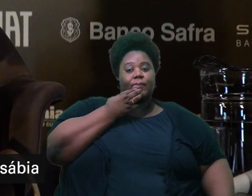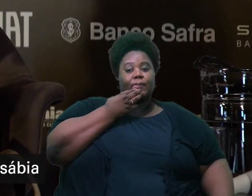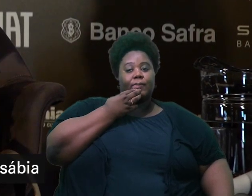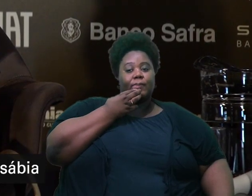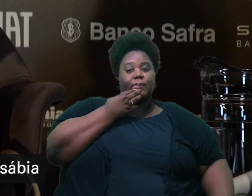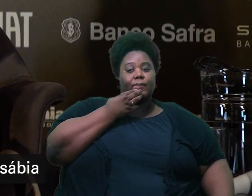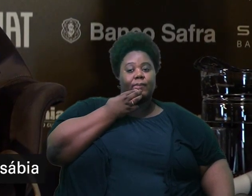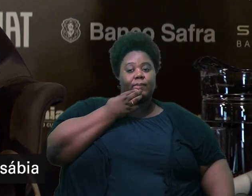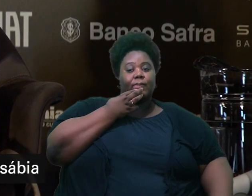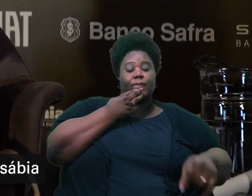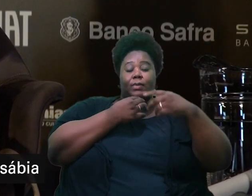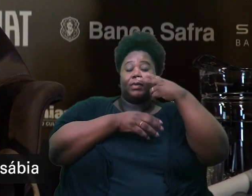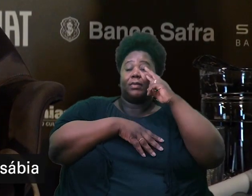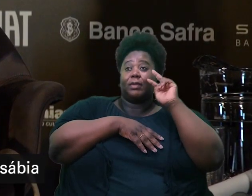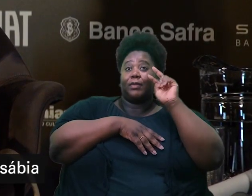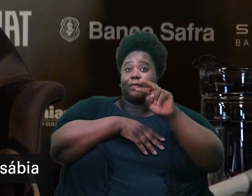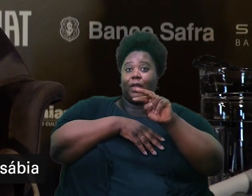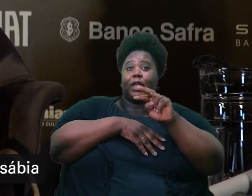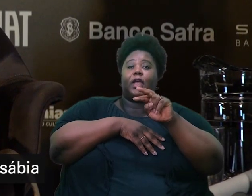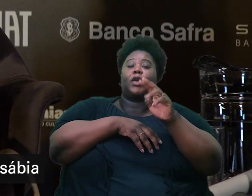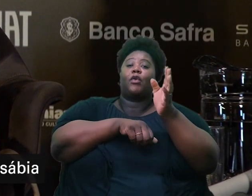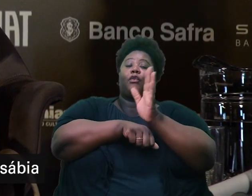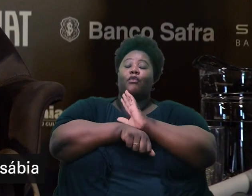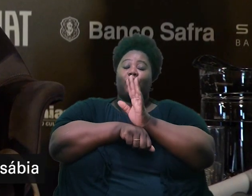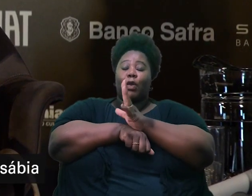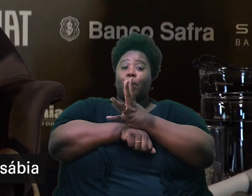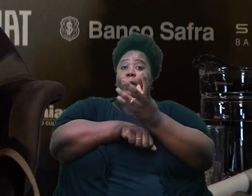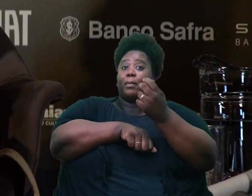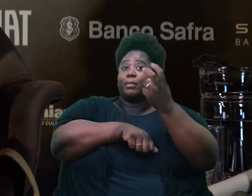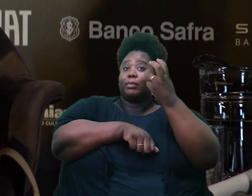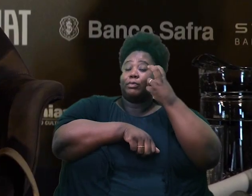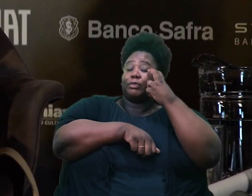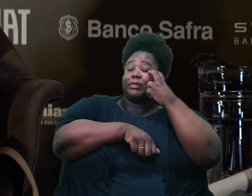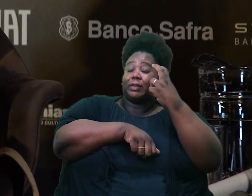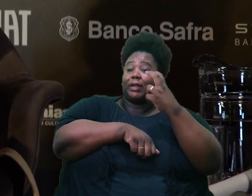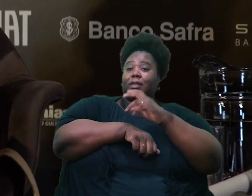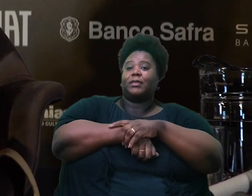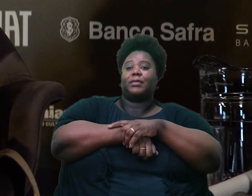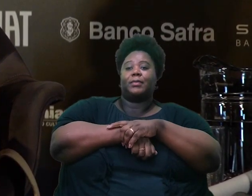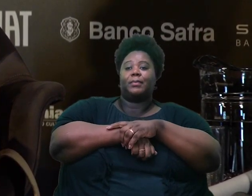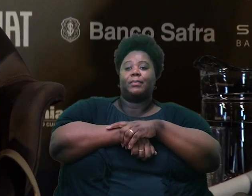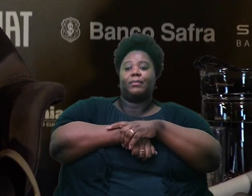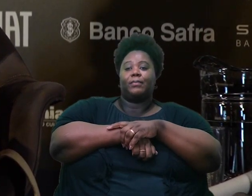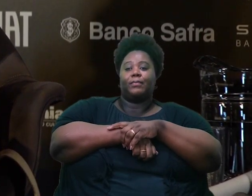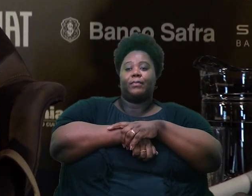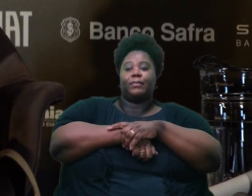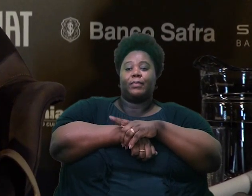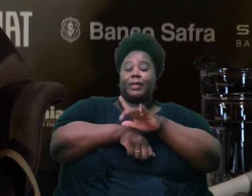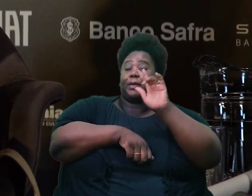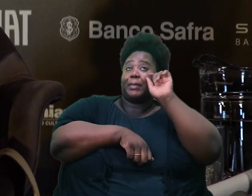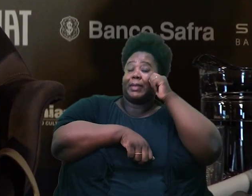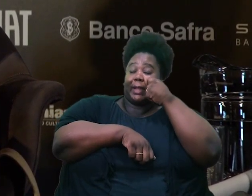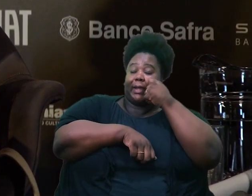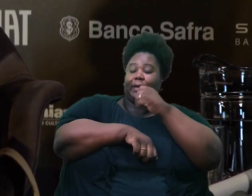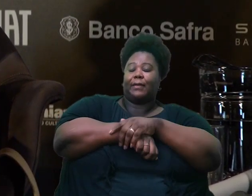ela foi coroada rainha, muito sábia, e que era uma negra retinta.